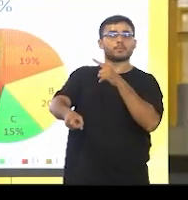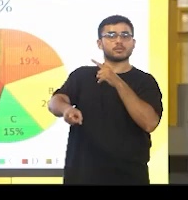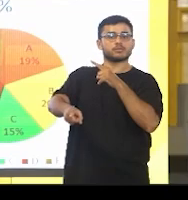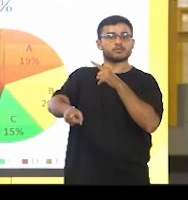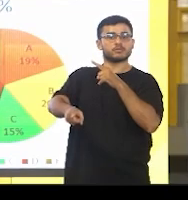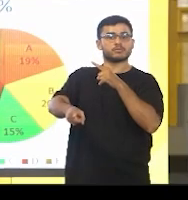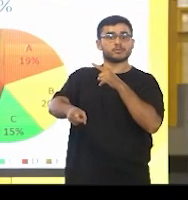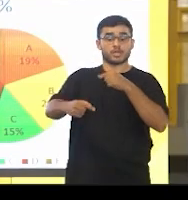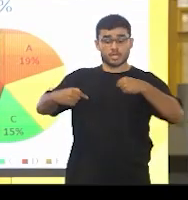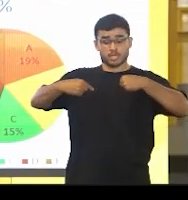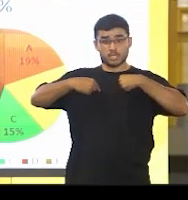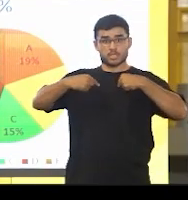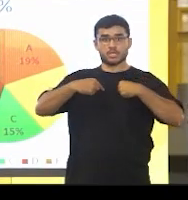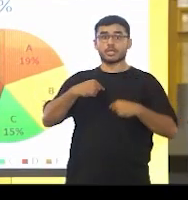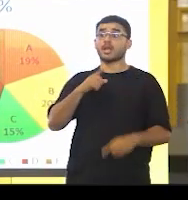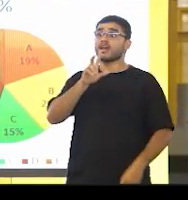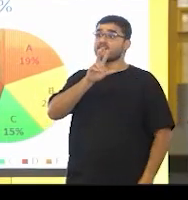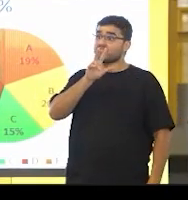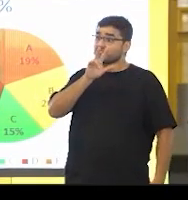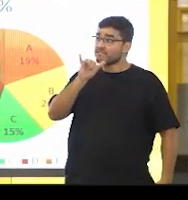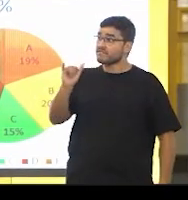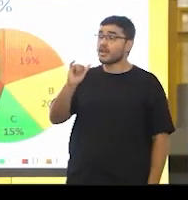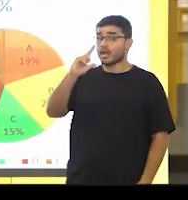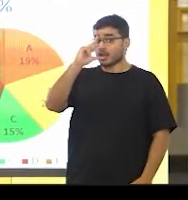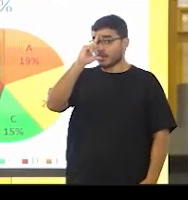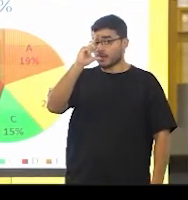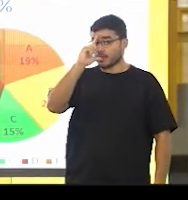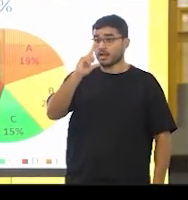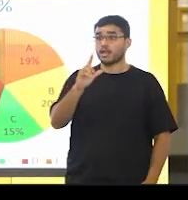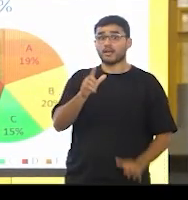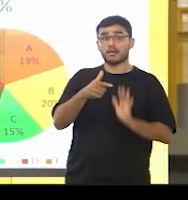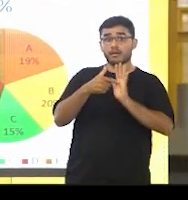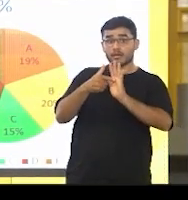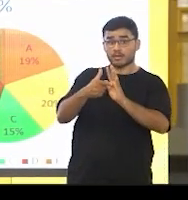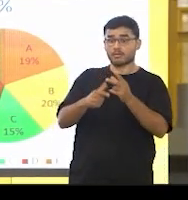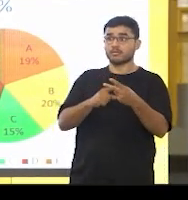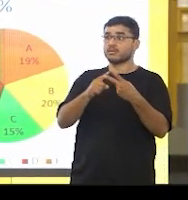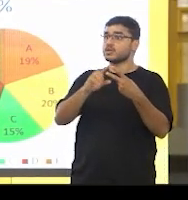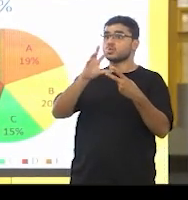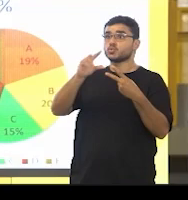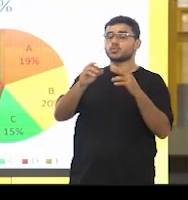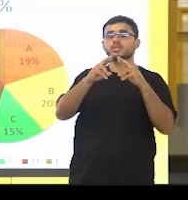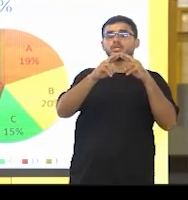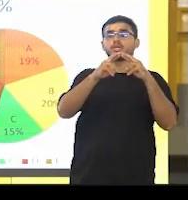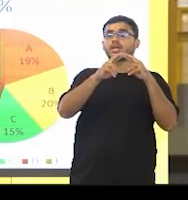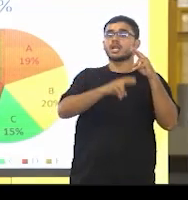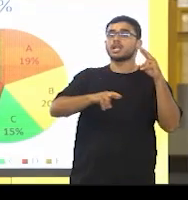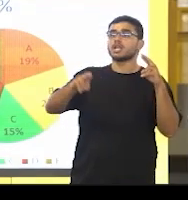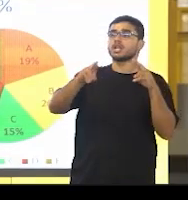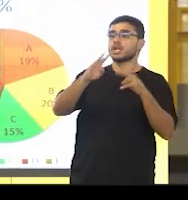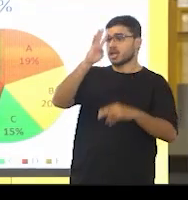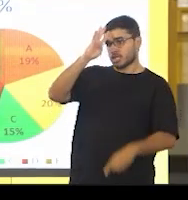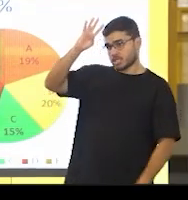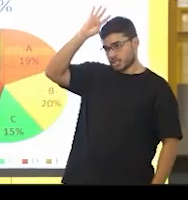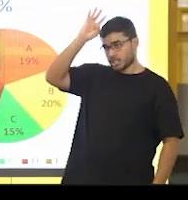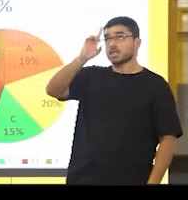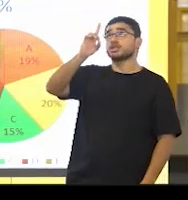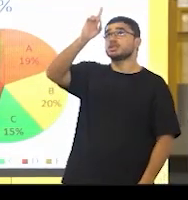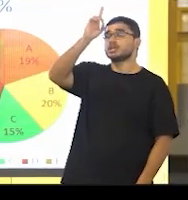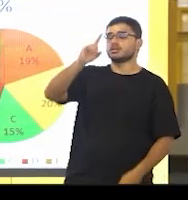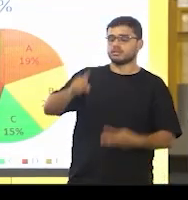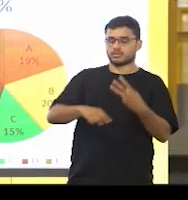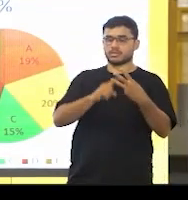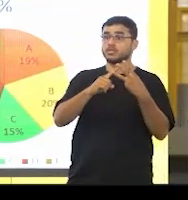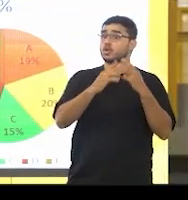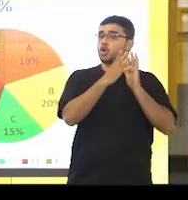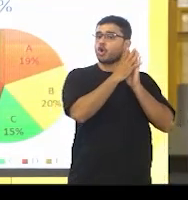partir de agora, vocês vão ter que falar em latim, vão ter que cultuar os deuses romanos e vão ter que adotar as práticas